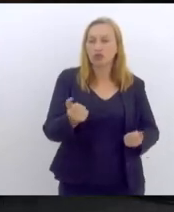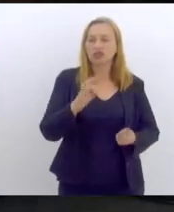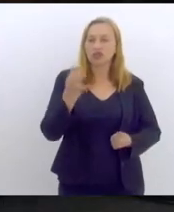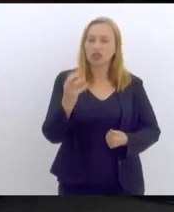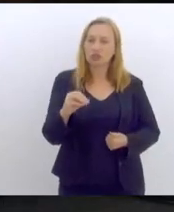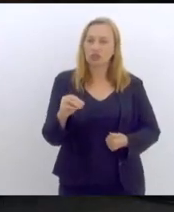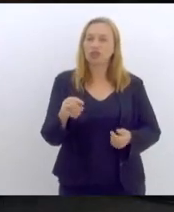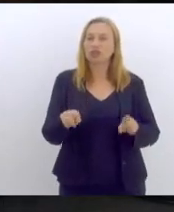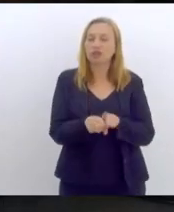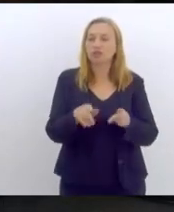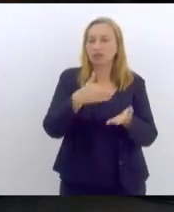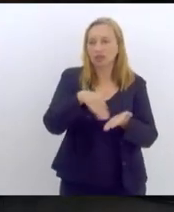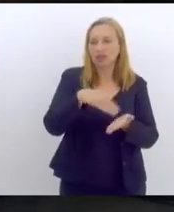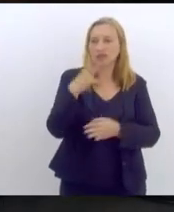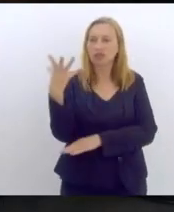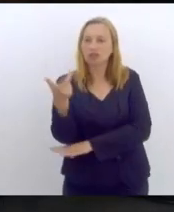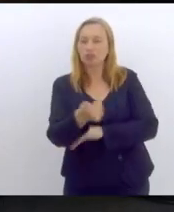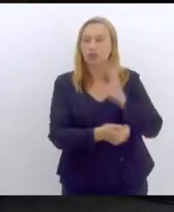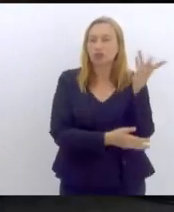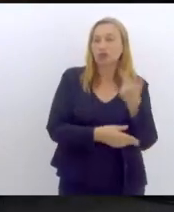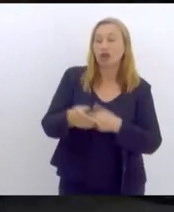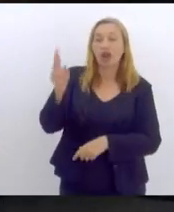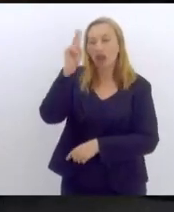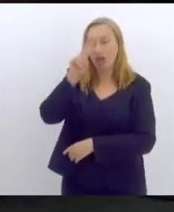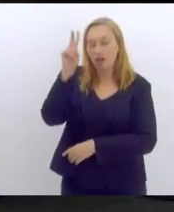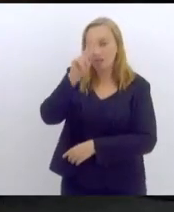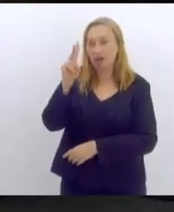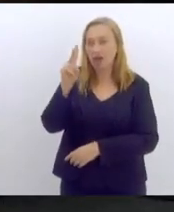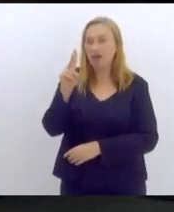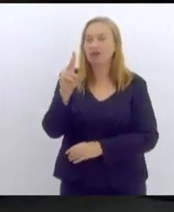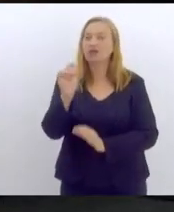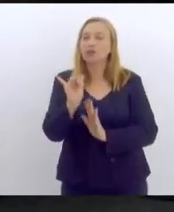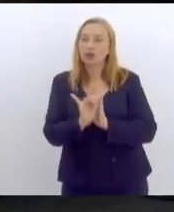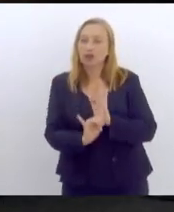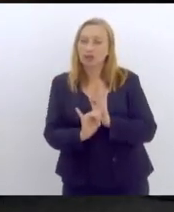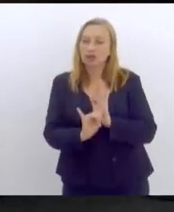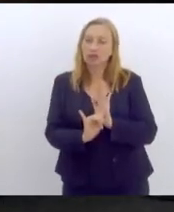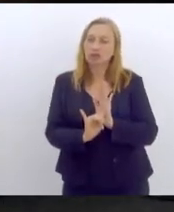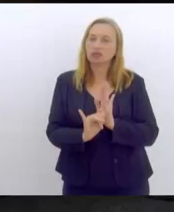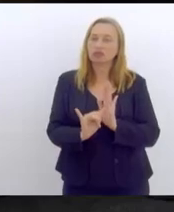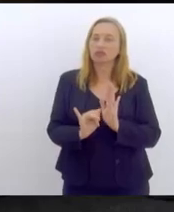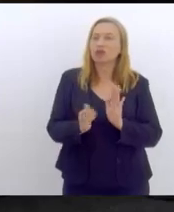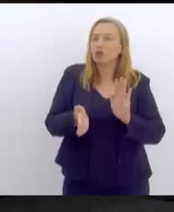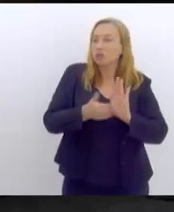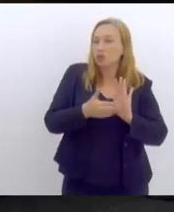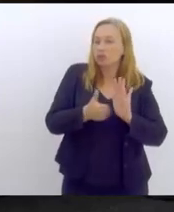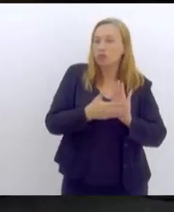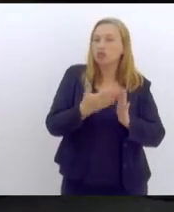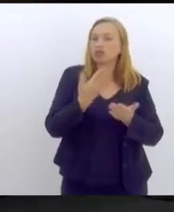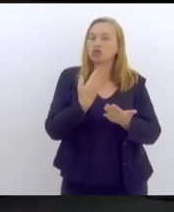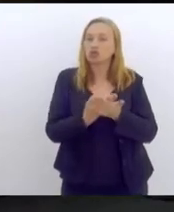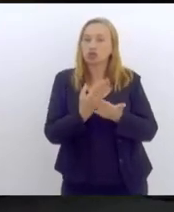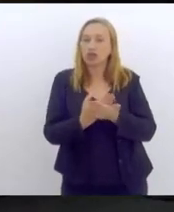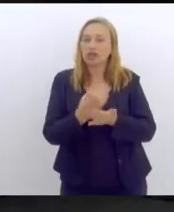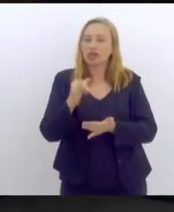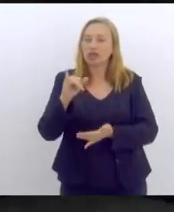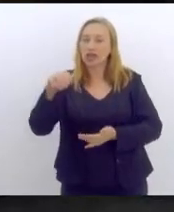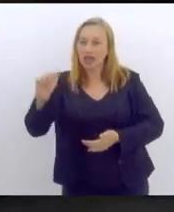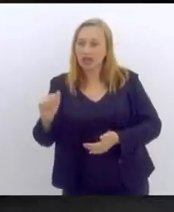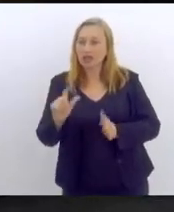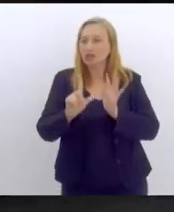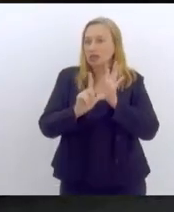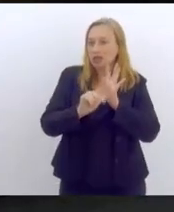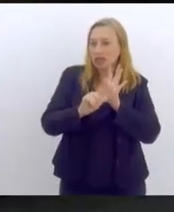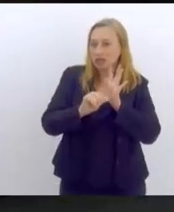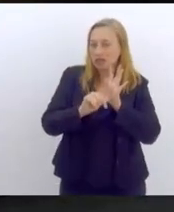para lembrar que, infelizmente, os relatórios de balneabilidade propostos e estudados pelo INEA estão atrasados no